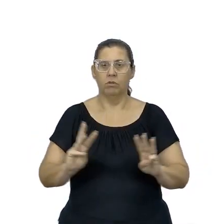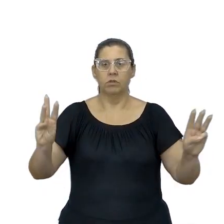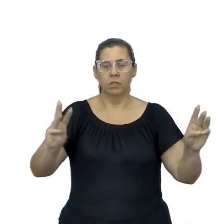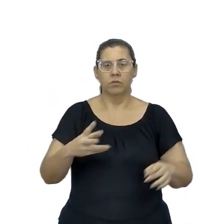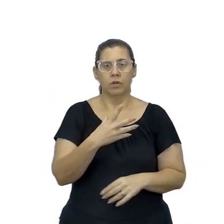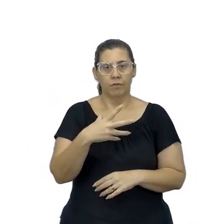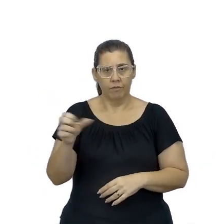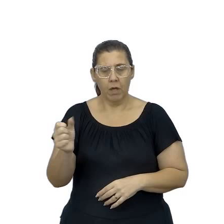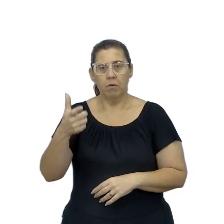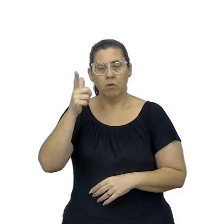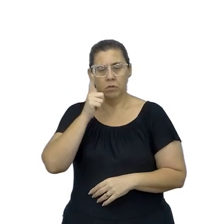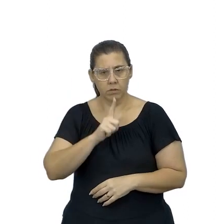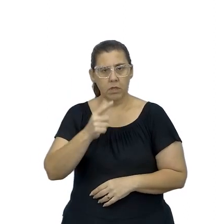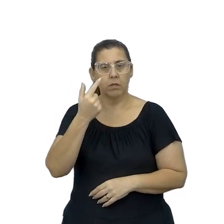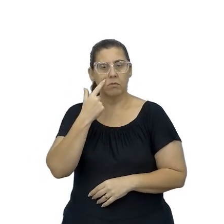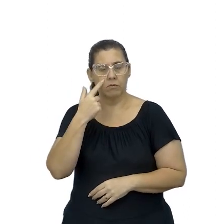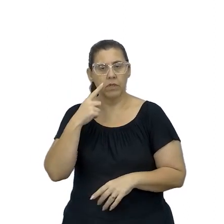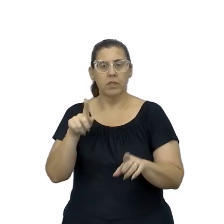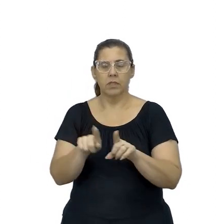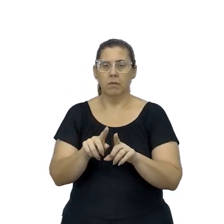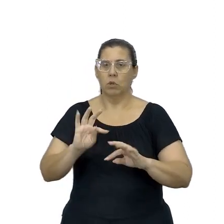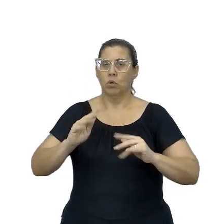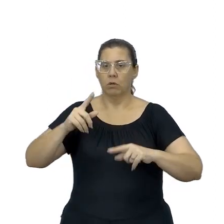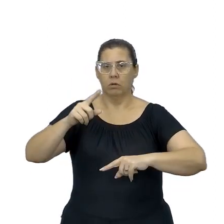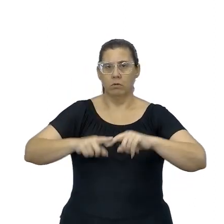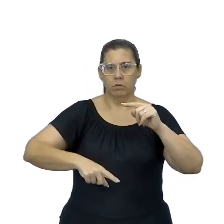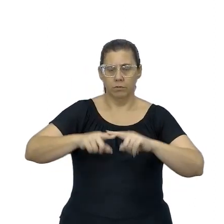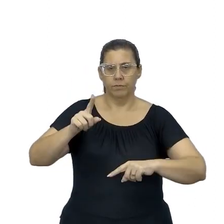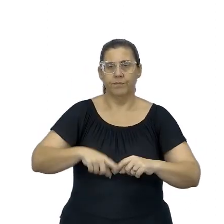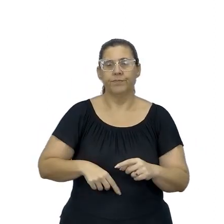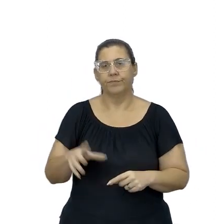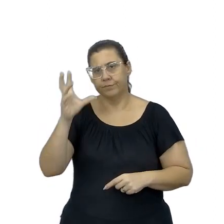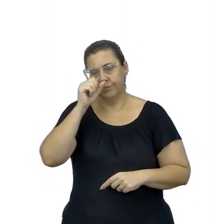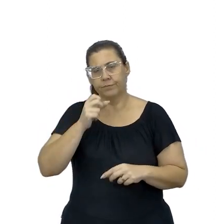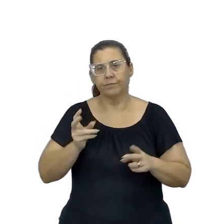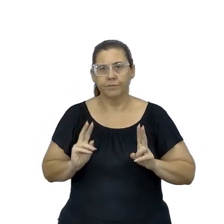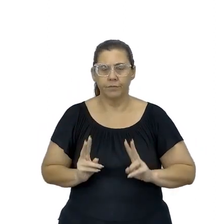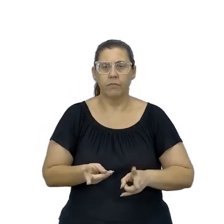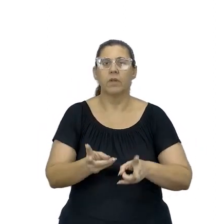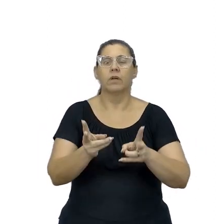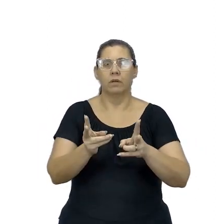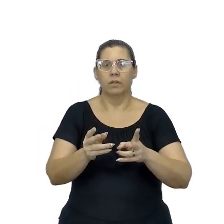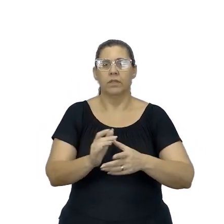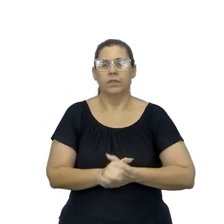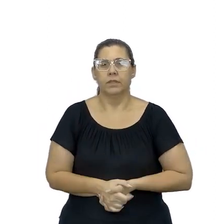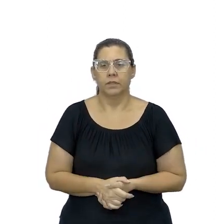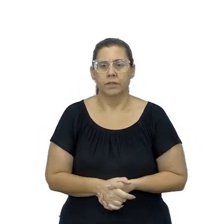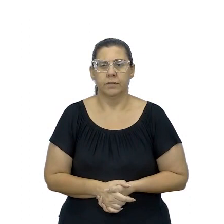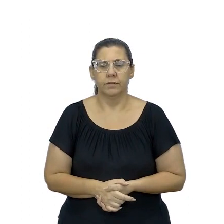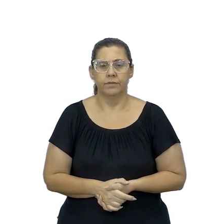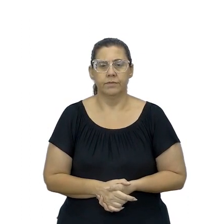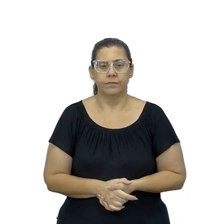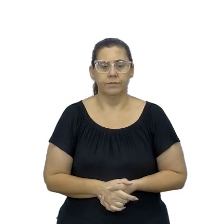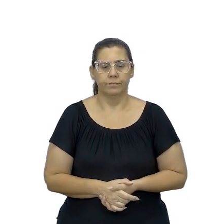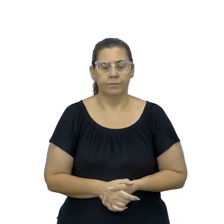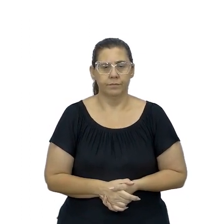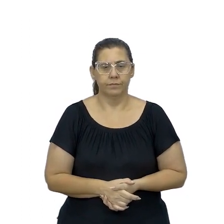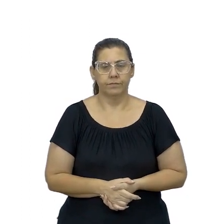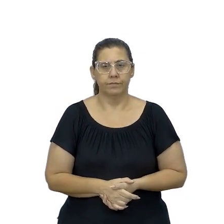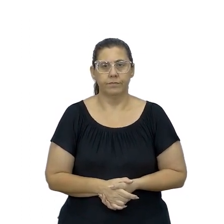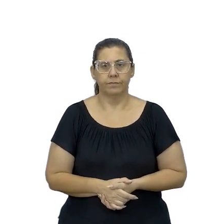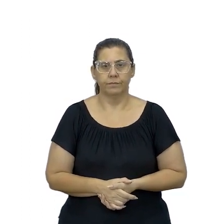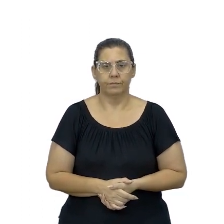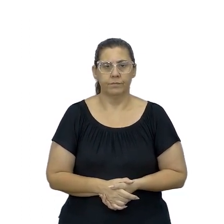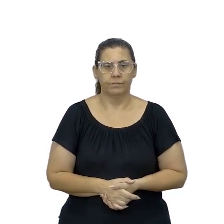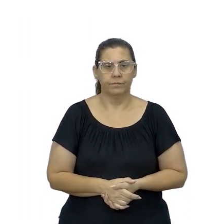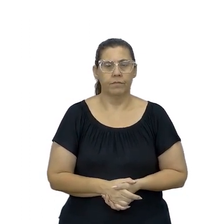EFAP, vocês também conseguem achar esses materiais. O Aprender Sempre, agora a gente gosta, né, de frisar, o Aprender Sempre,